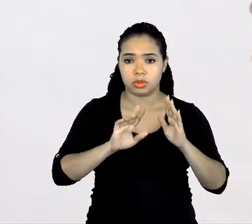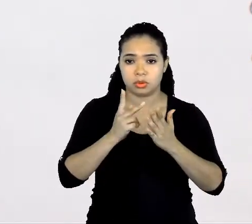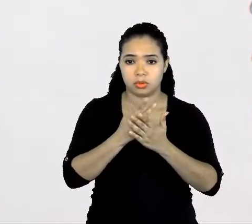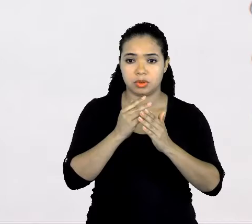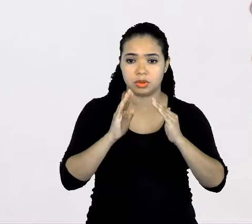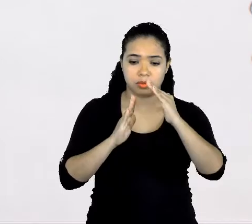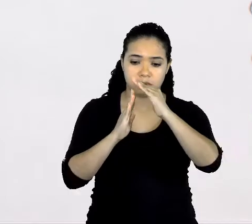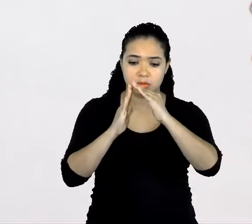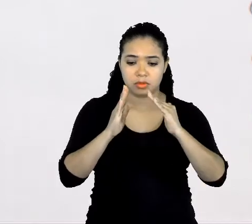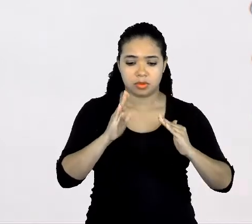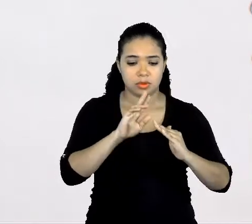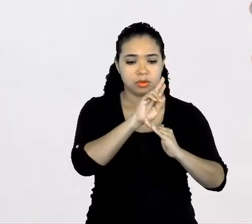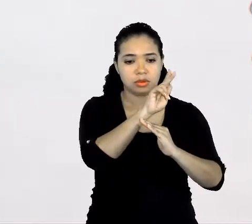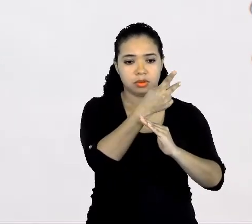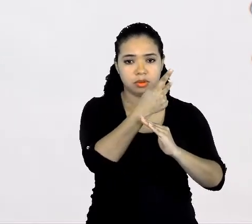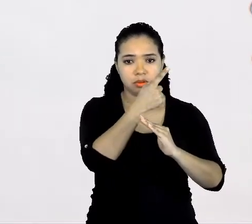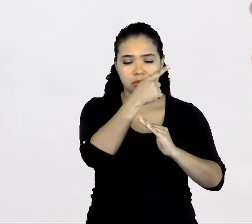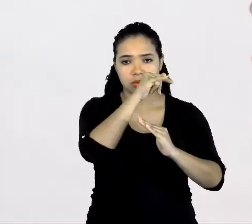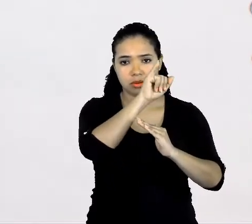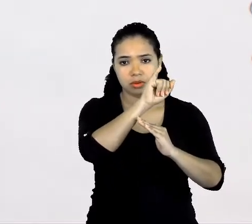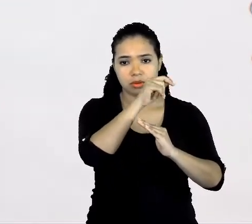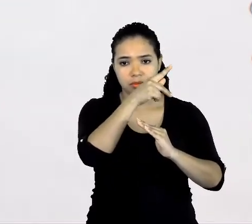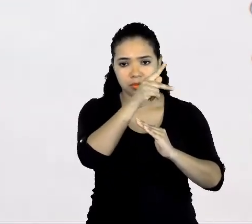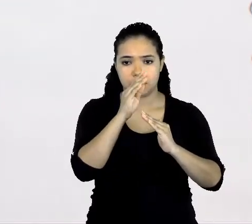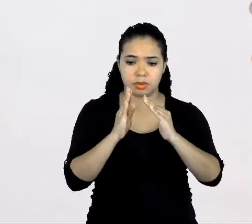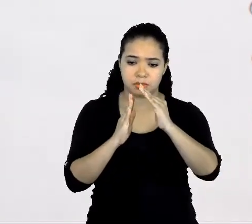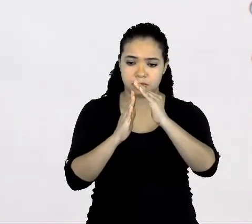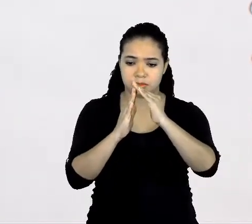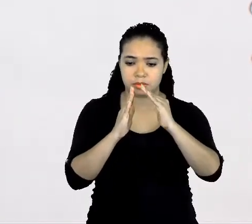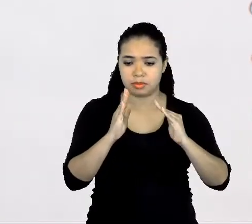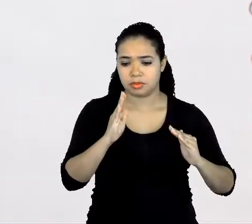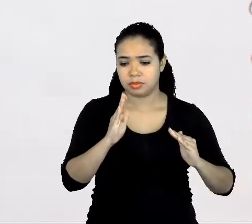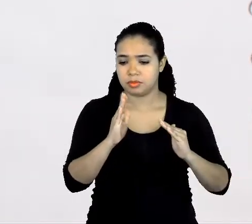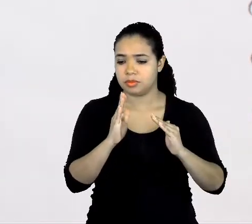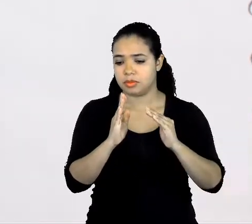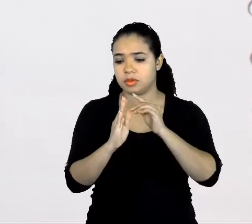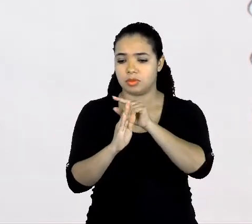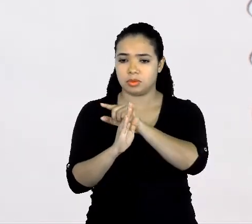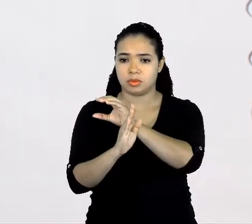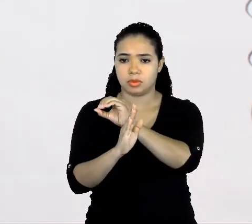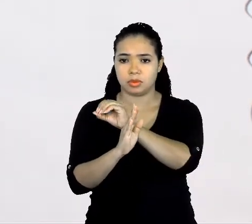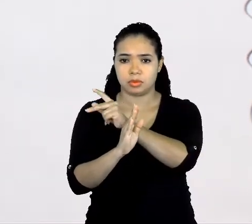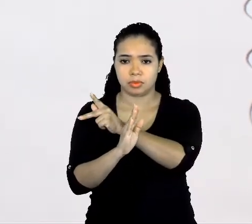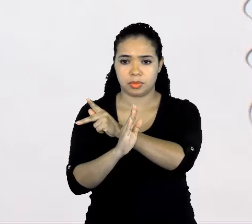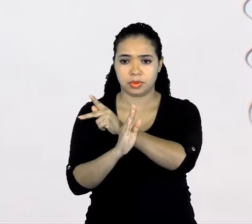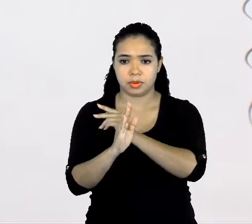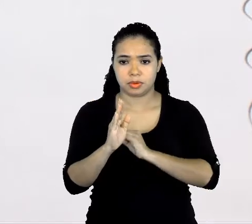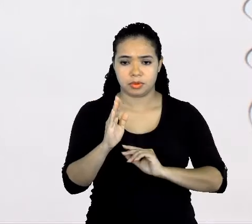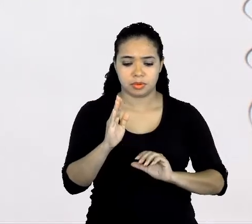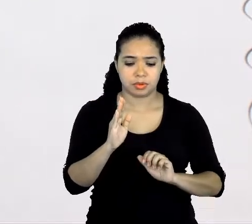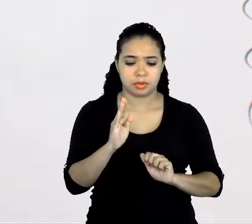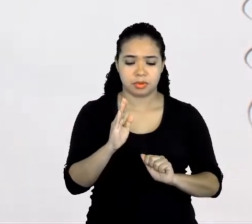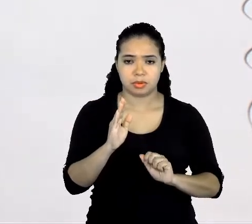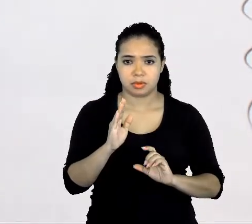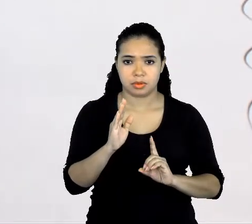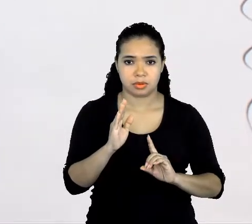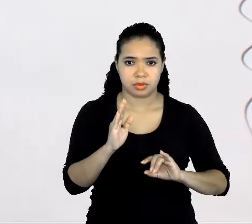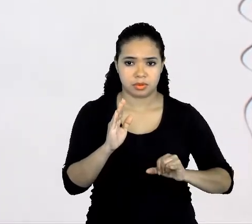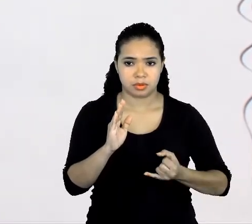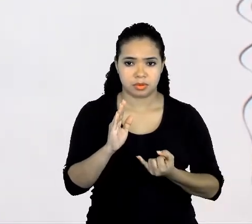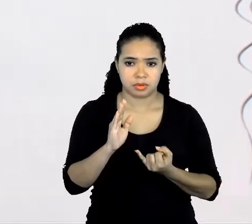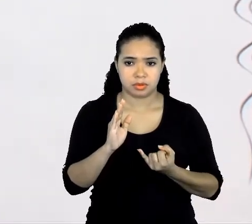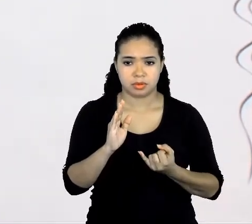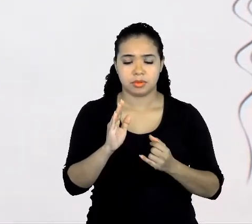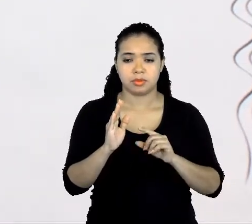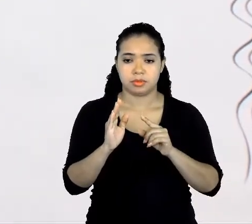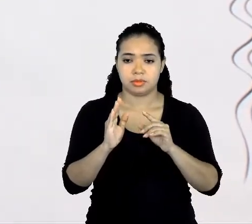beleza? A reta que está do lado oposto ou do lado contrário é sempre a hipotenusa. Então eu tenho, se